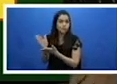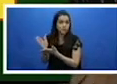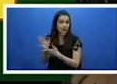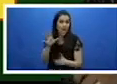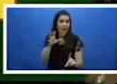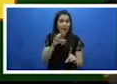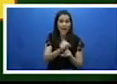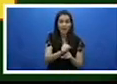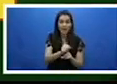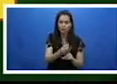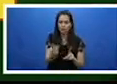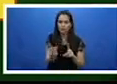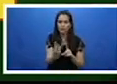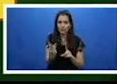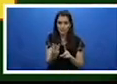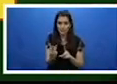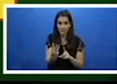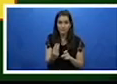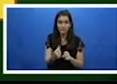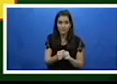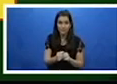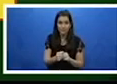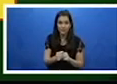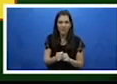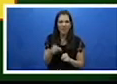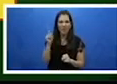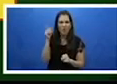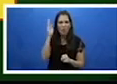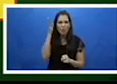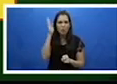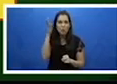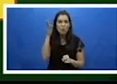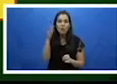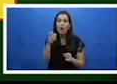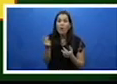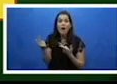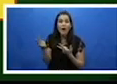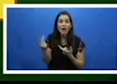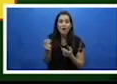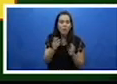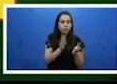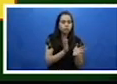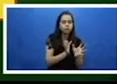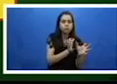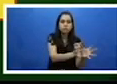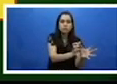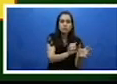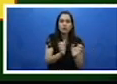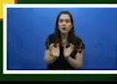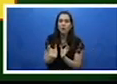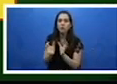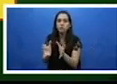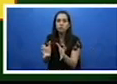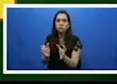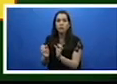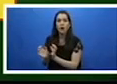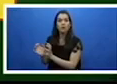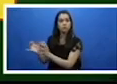os três. O burro repartiu em partes iguais. Ponto final.